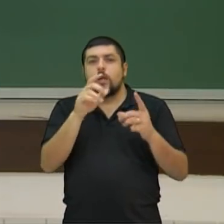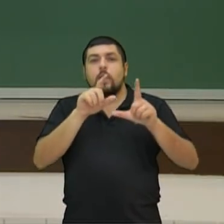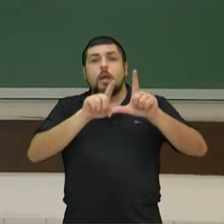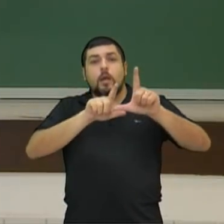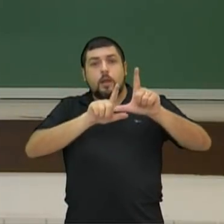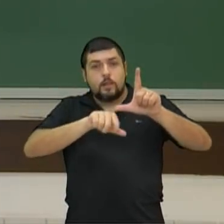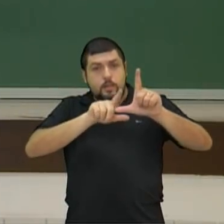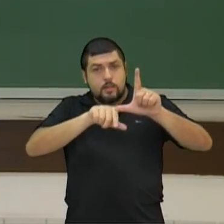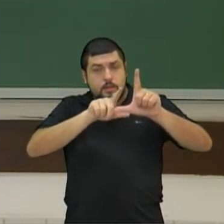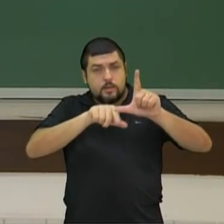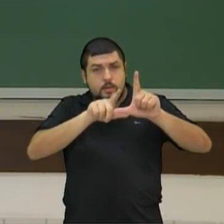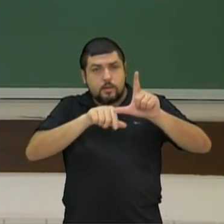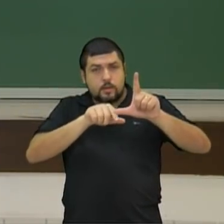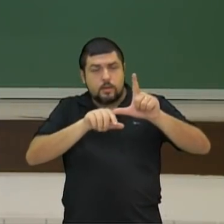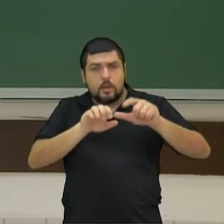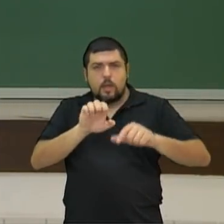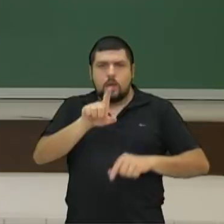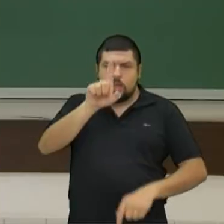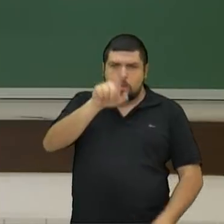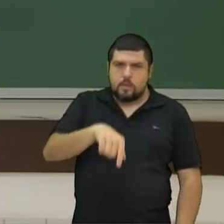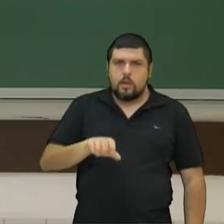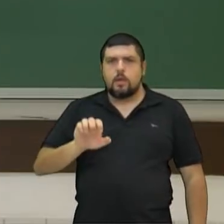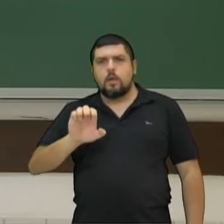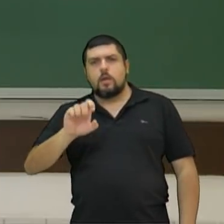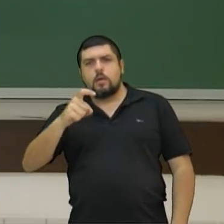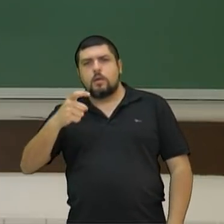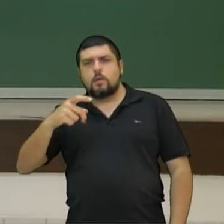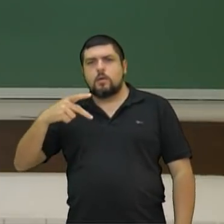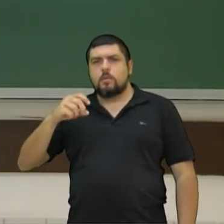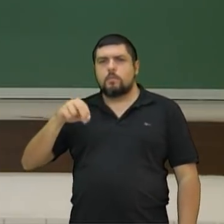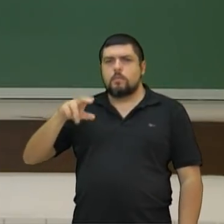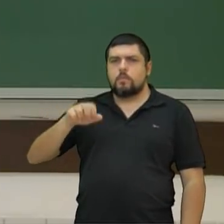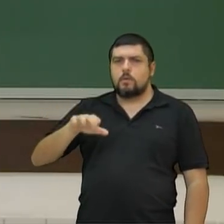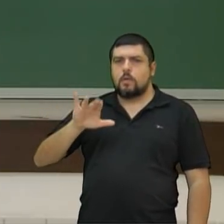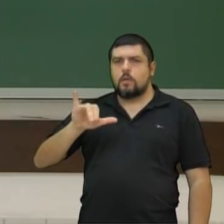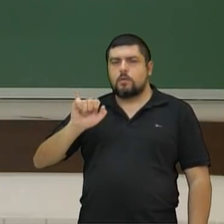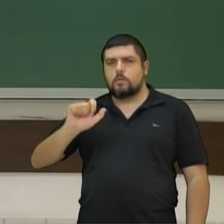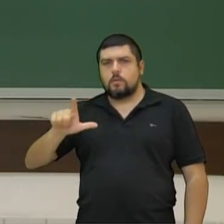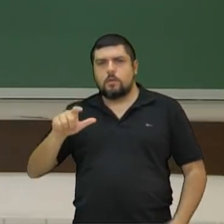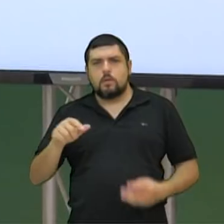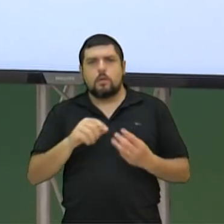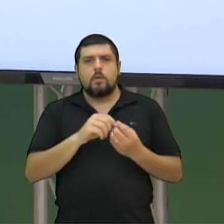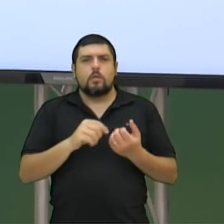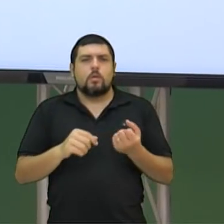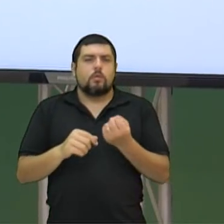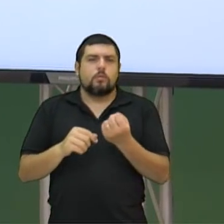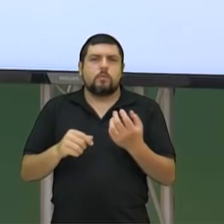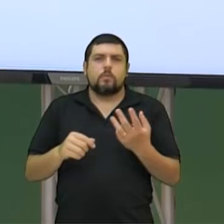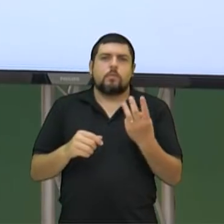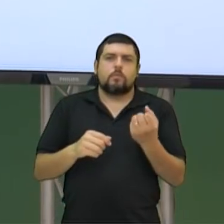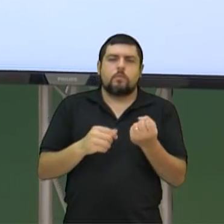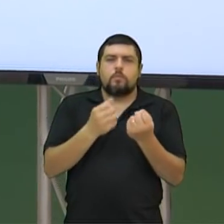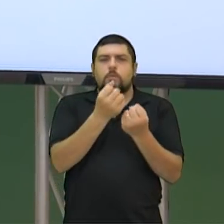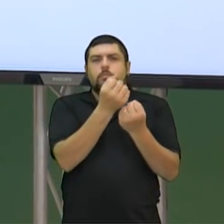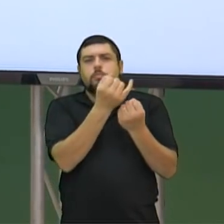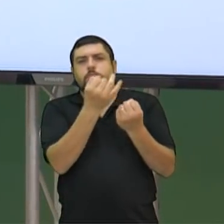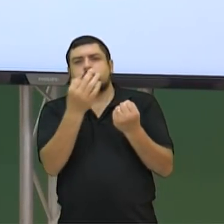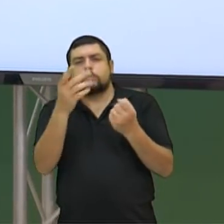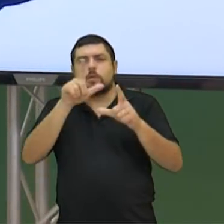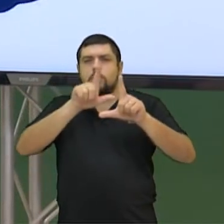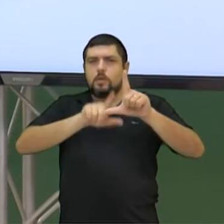equação exponencial. Tá? Deixei aqui alguns modelos para vocês, ó. 3 elevado a x, 2 elevado a